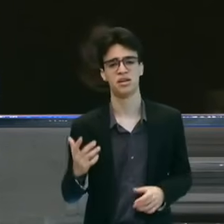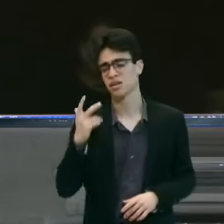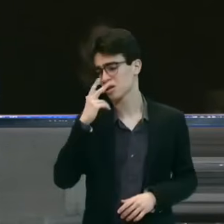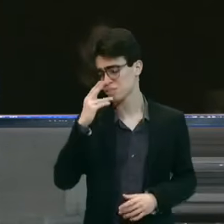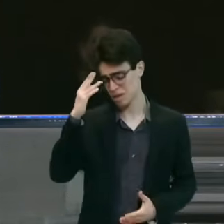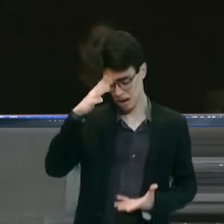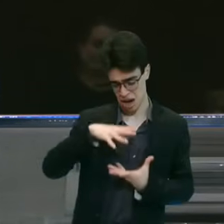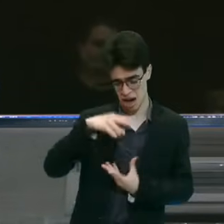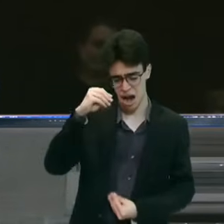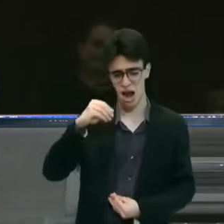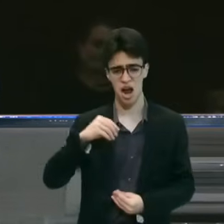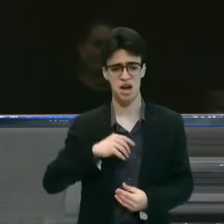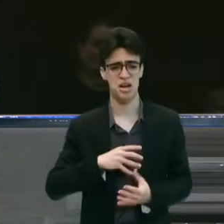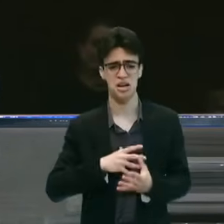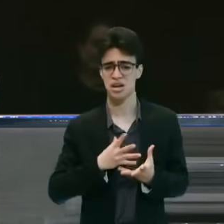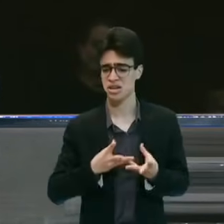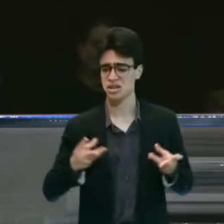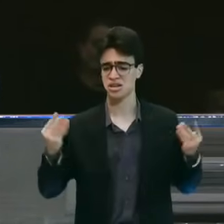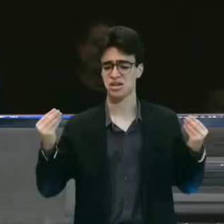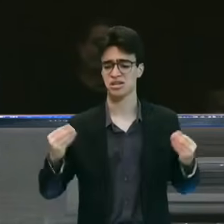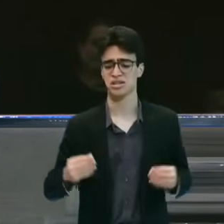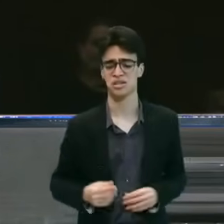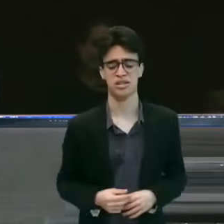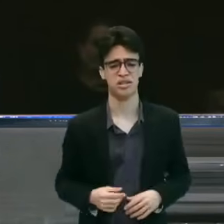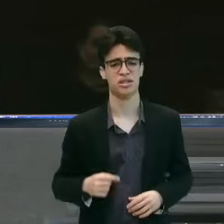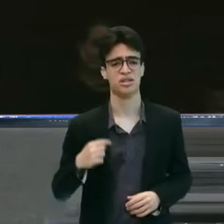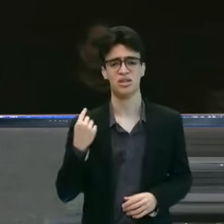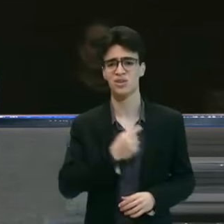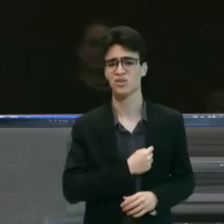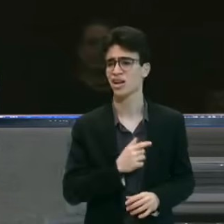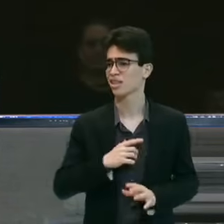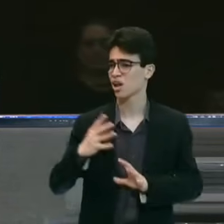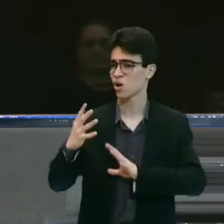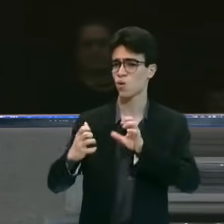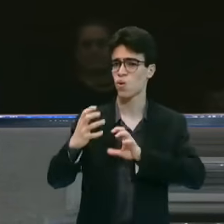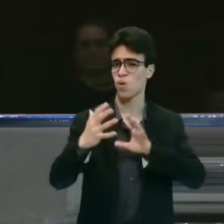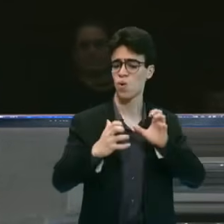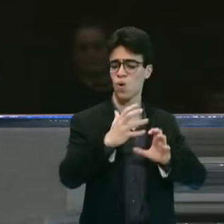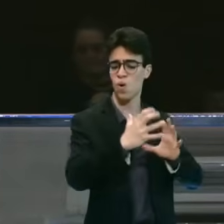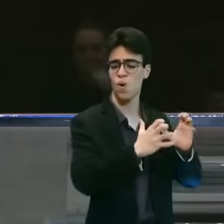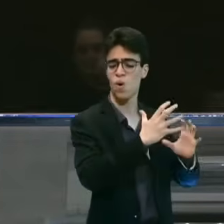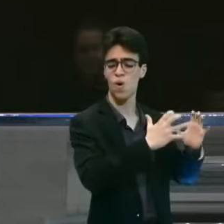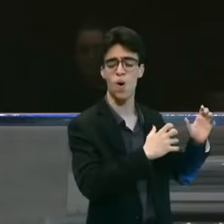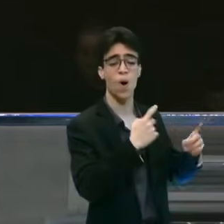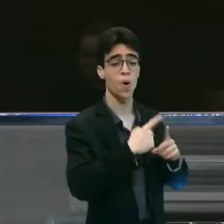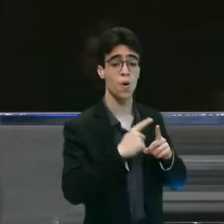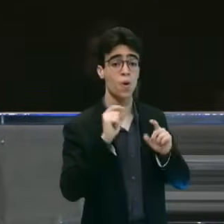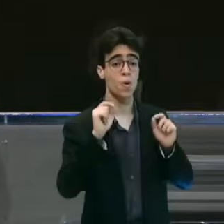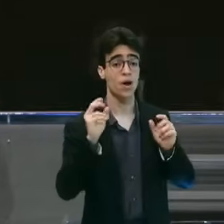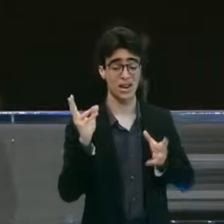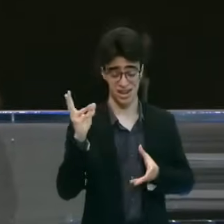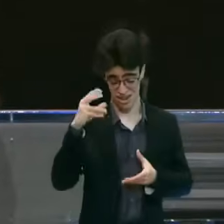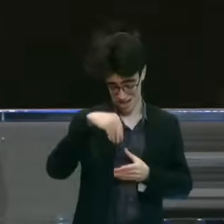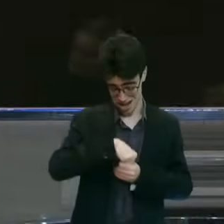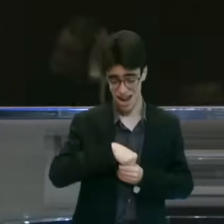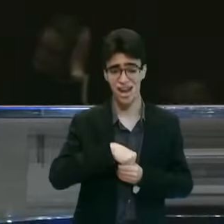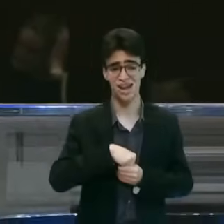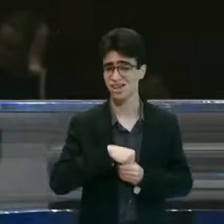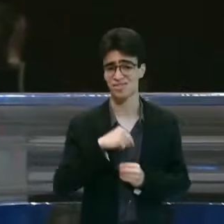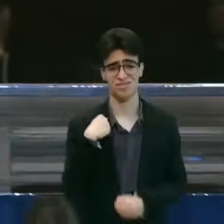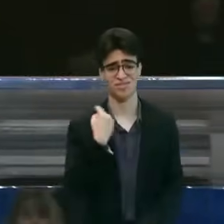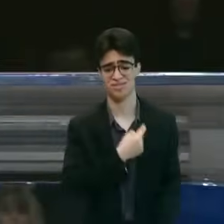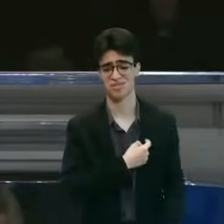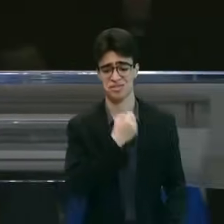alma e nos levam a conflitos com pessoas, porque dentro da gente, a gente não está